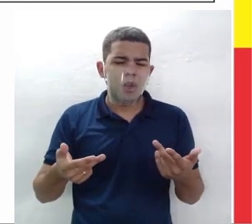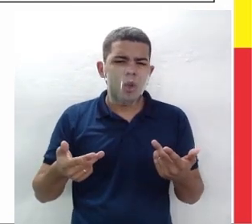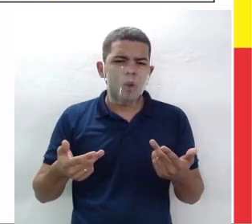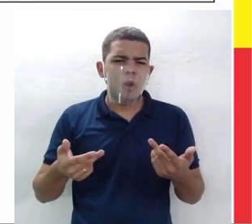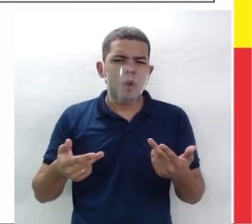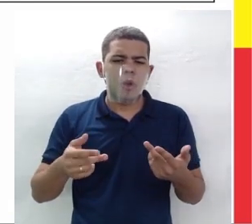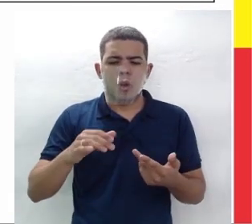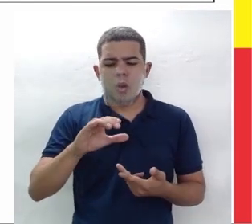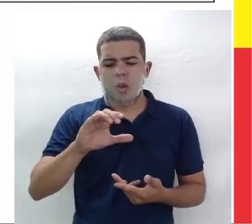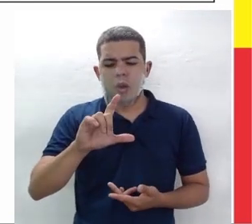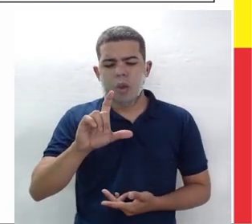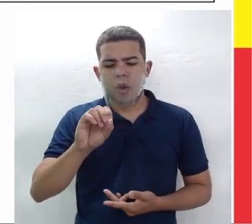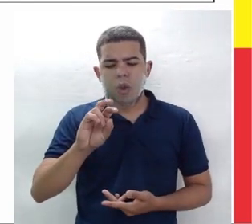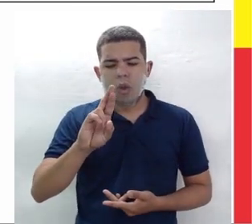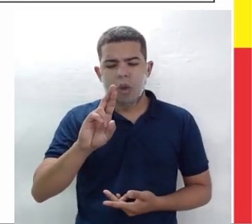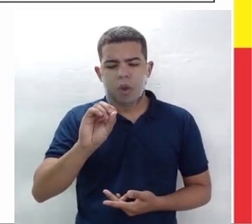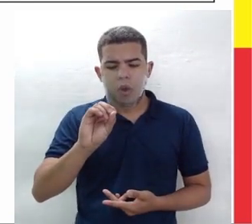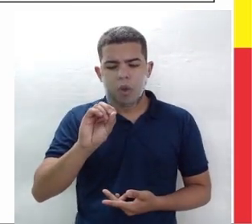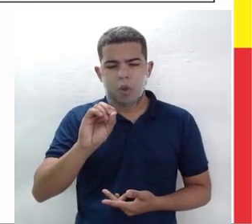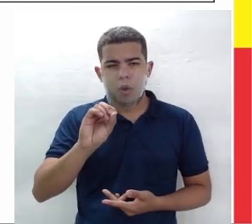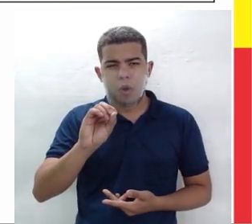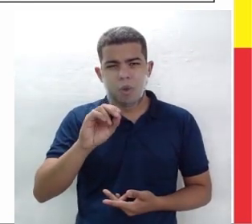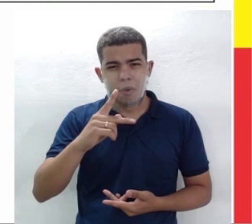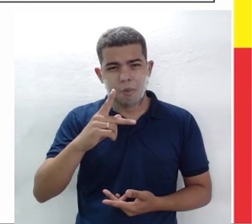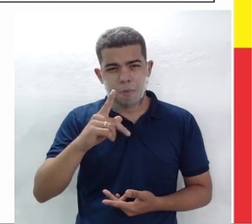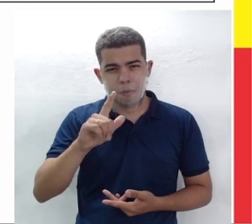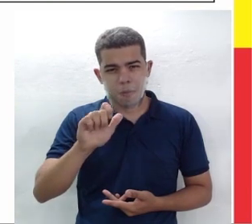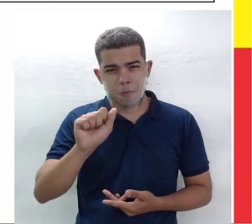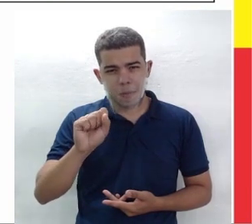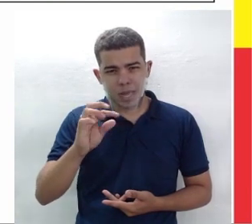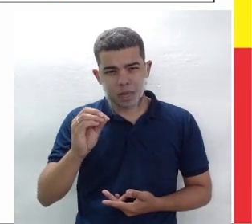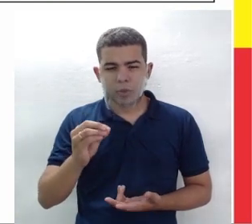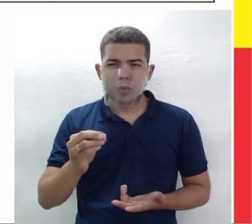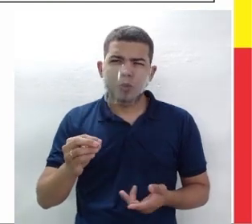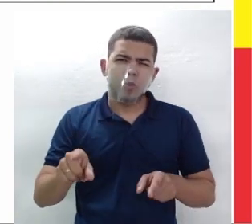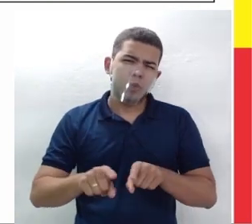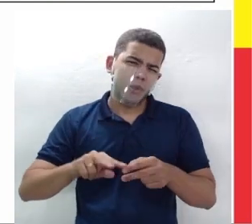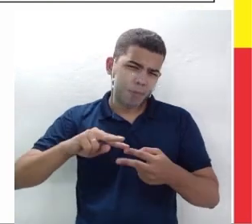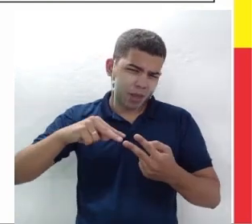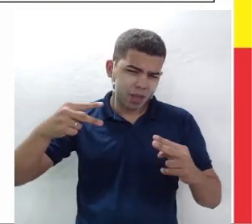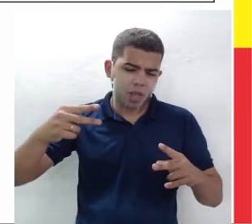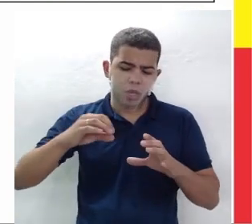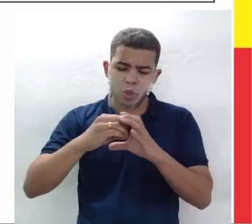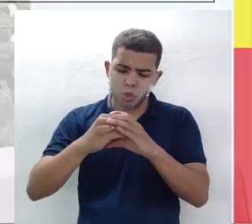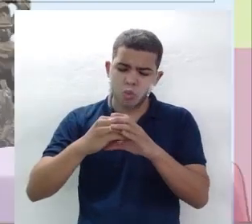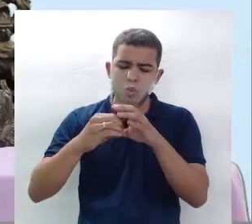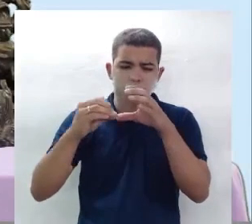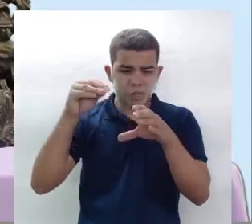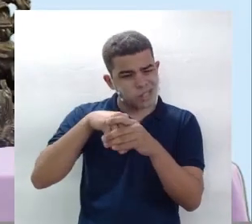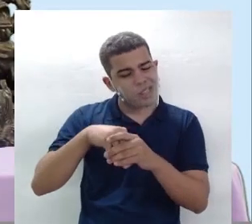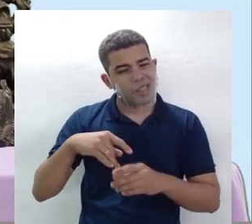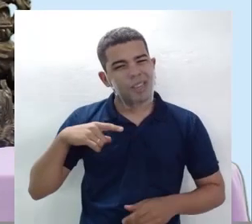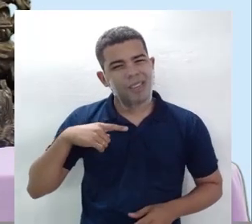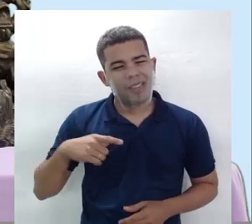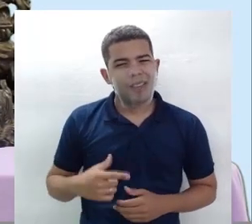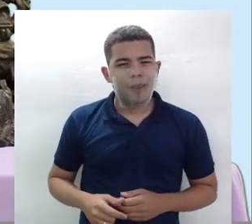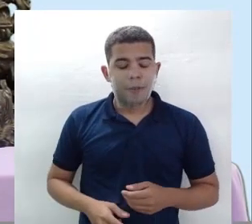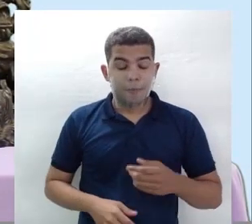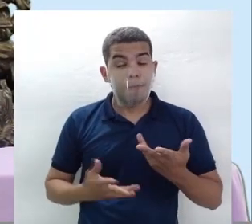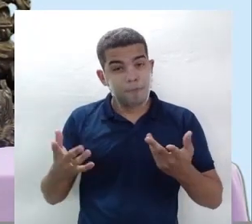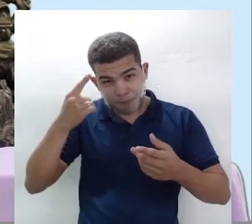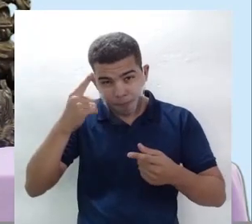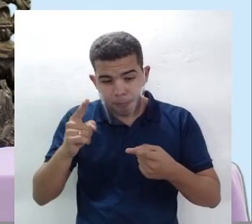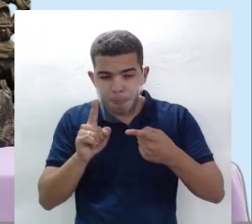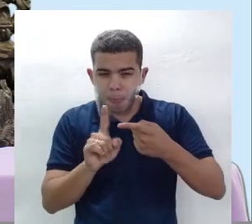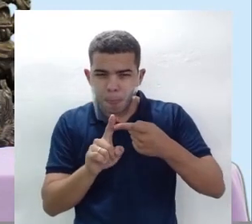o seu DNA, que vai estar no núcleo. Então, células eucariontes,